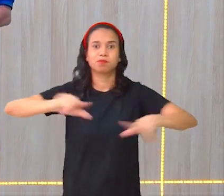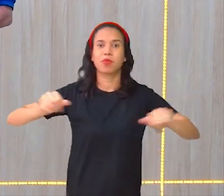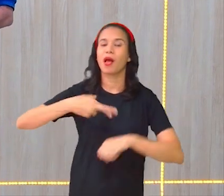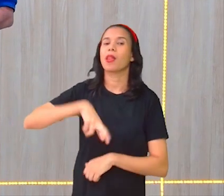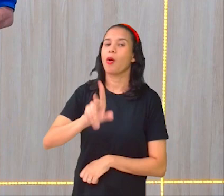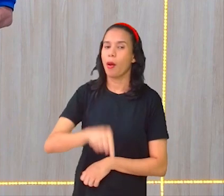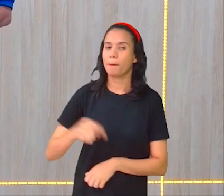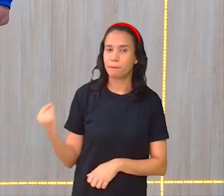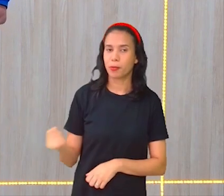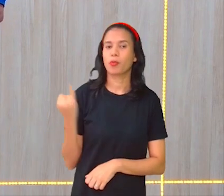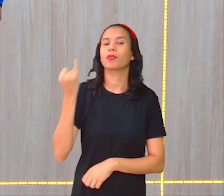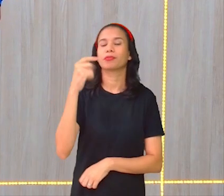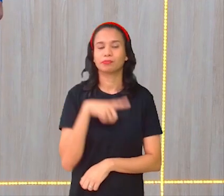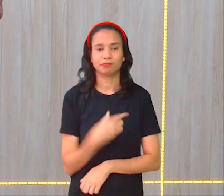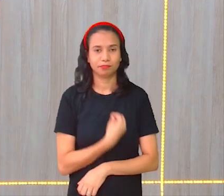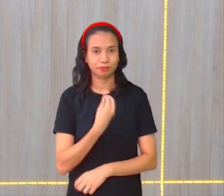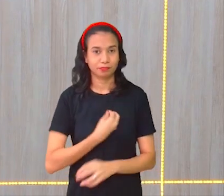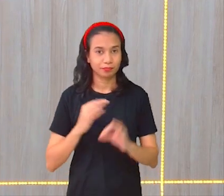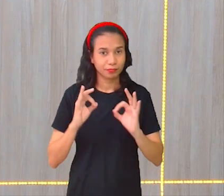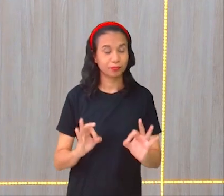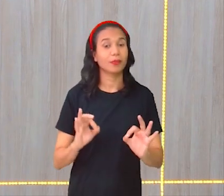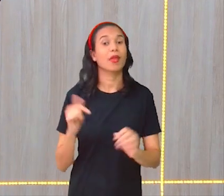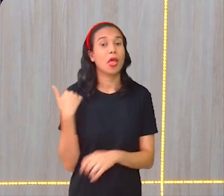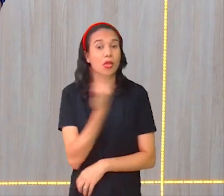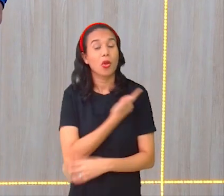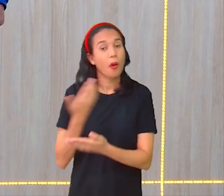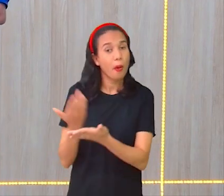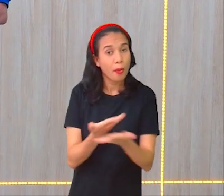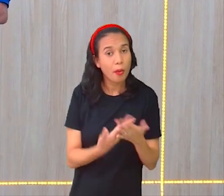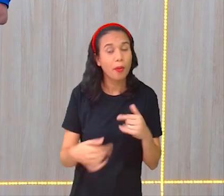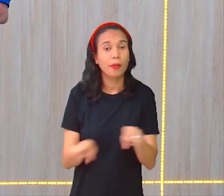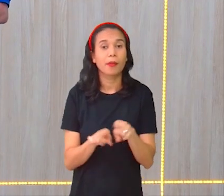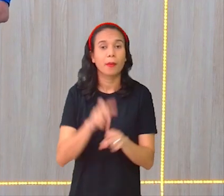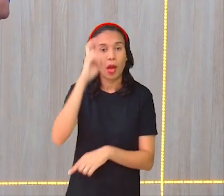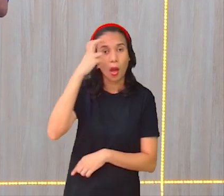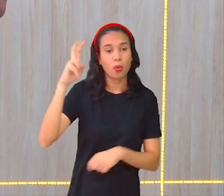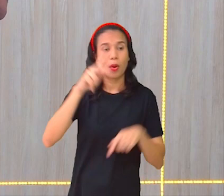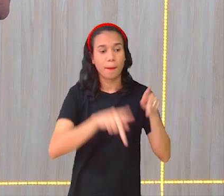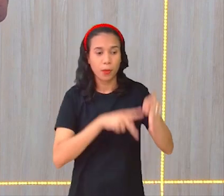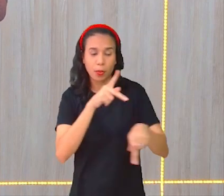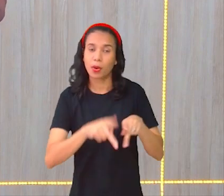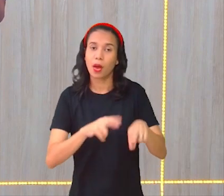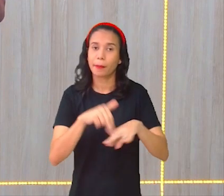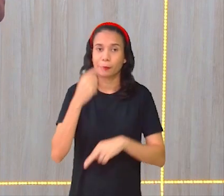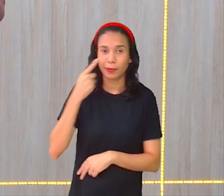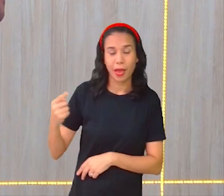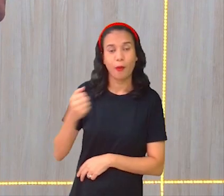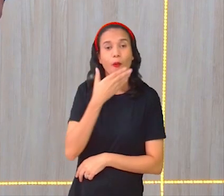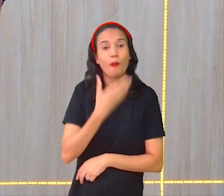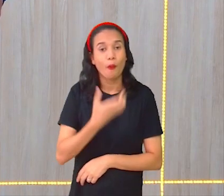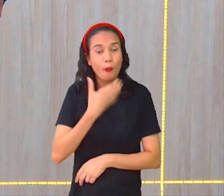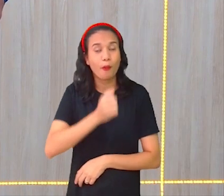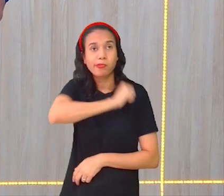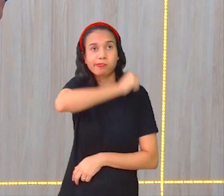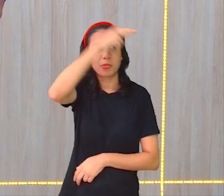isso é muito importante, tá bom? Então a gente vai trabalhar os elementos da cultura popular. No caso do Natal,